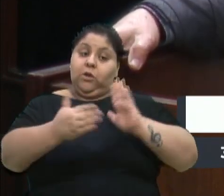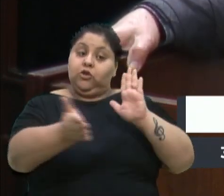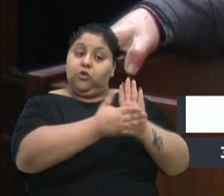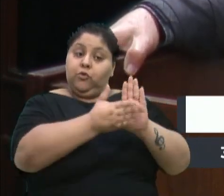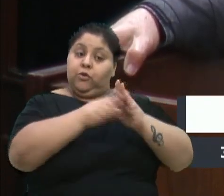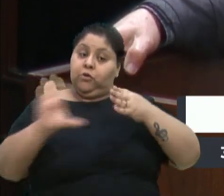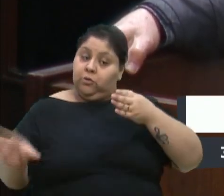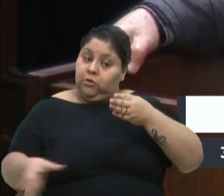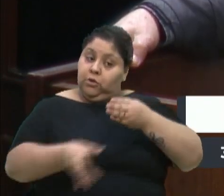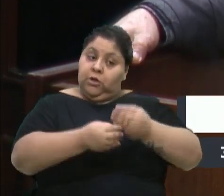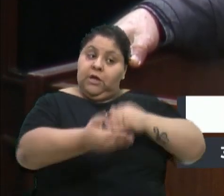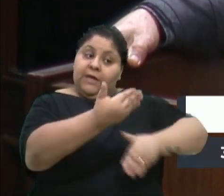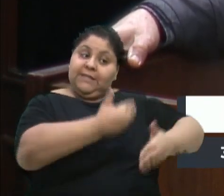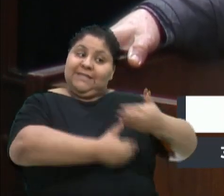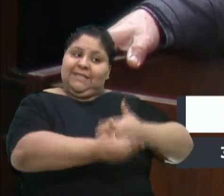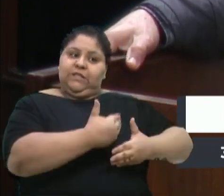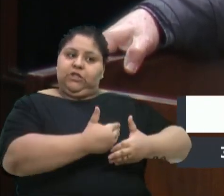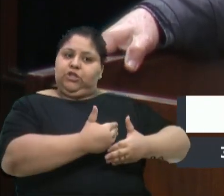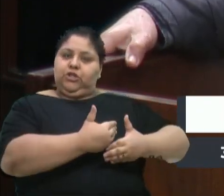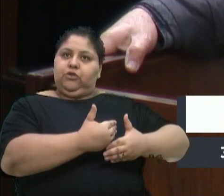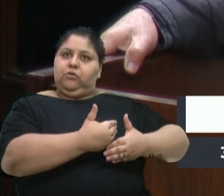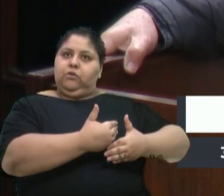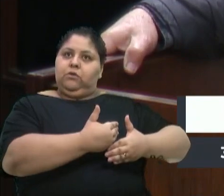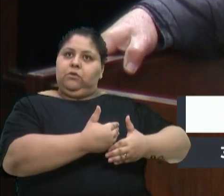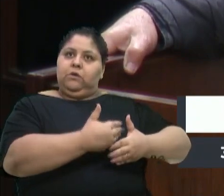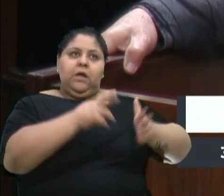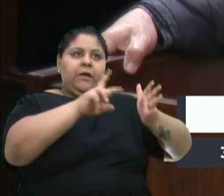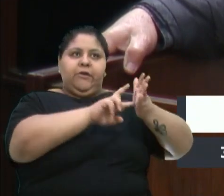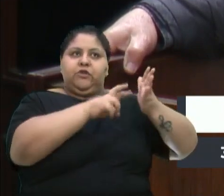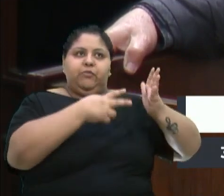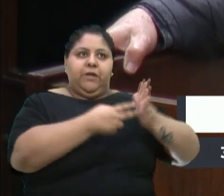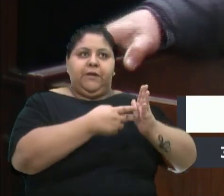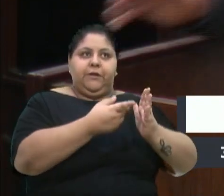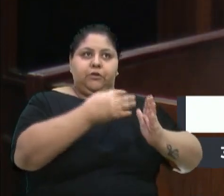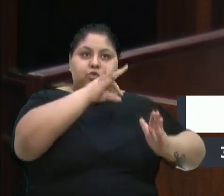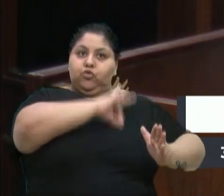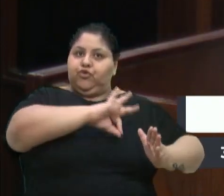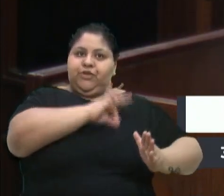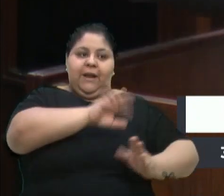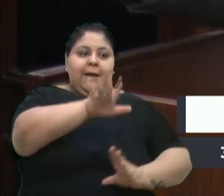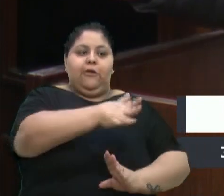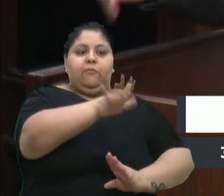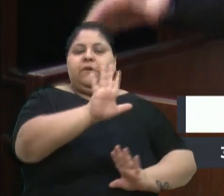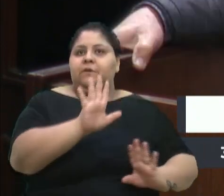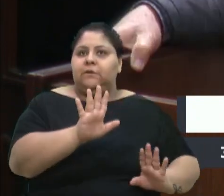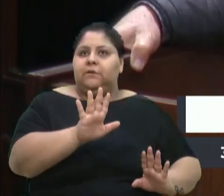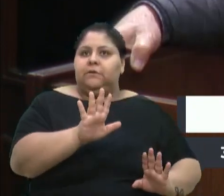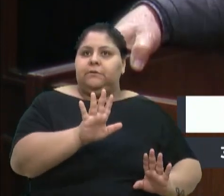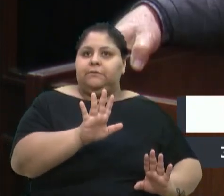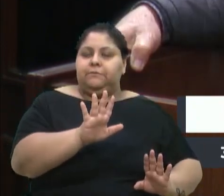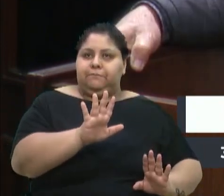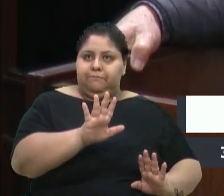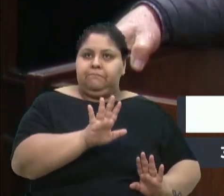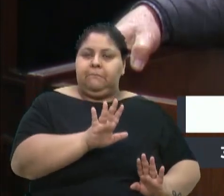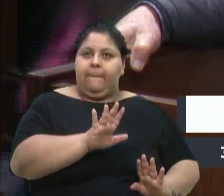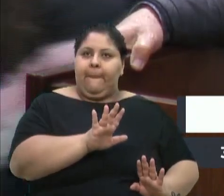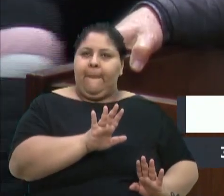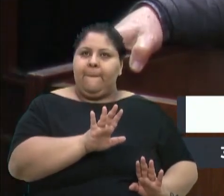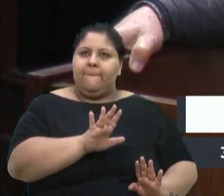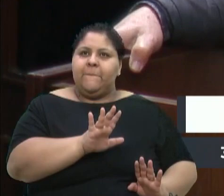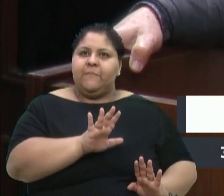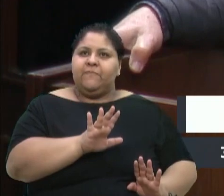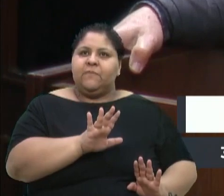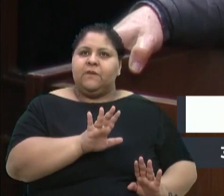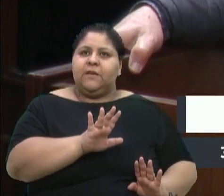por caráter de renda, mais ou menos, está se abrindo um leque, vereador Sandro, e está